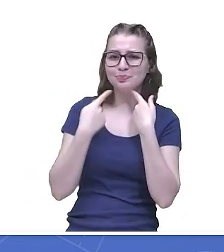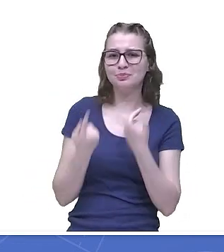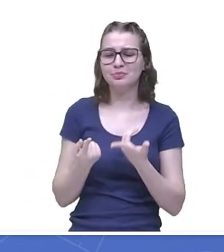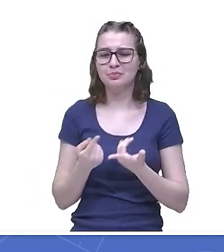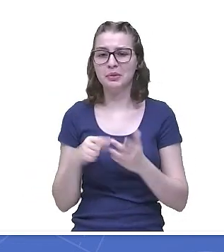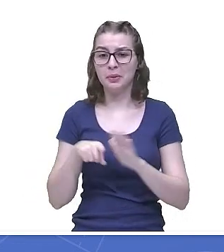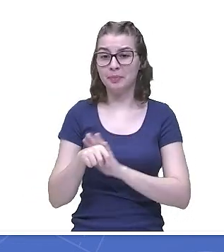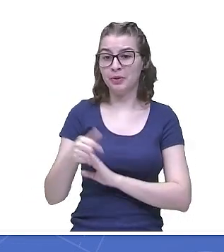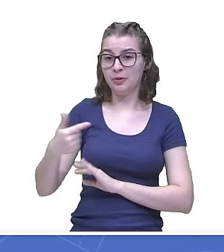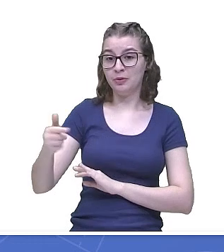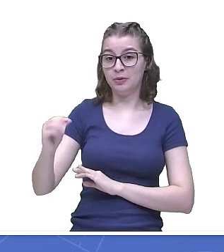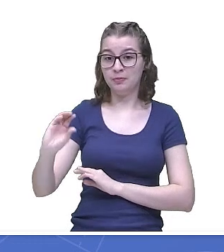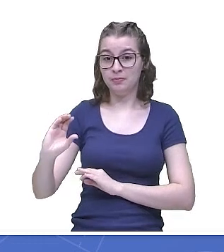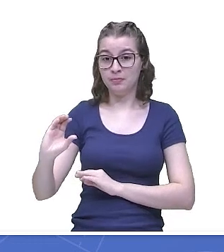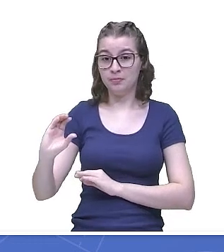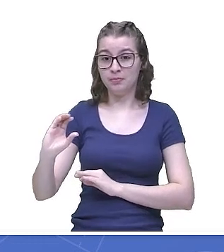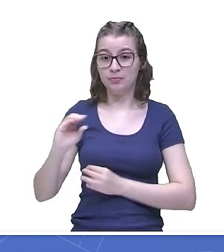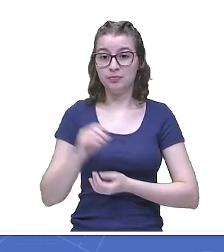C.